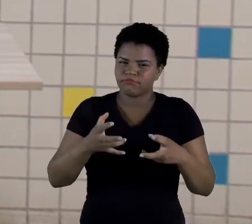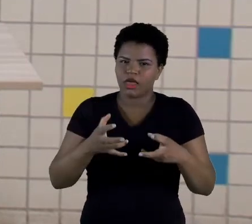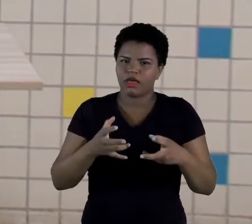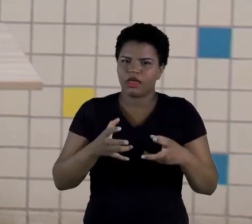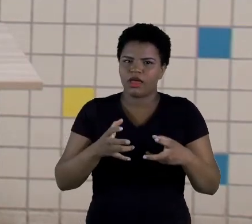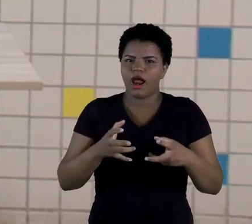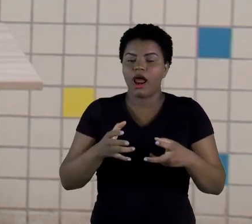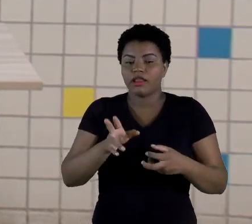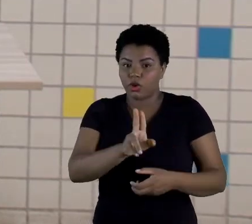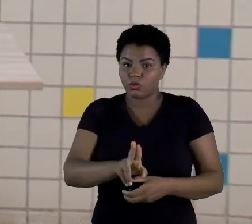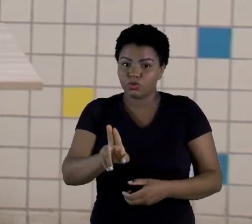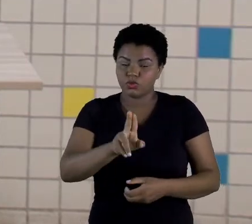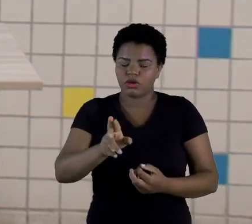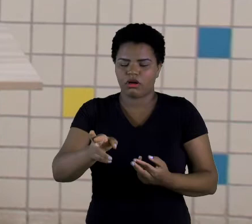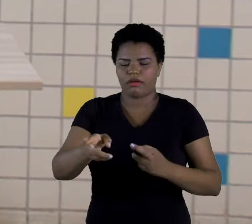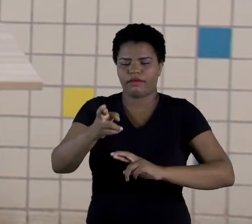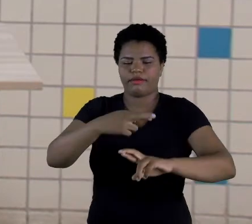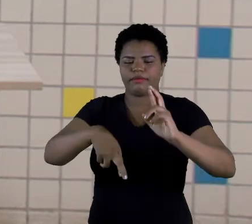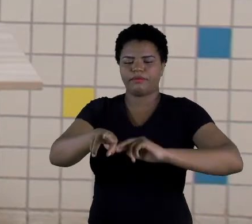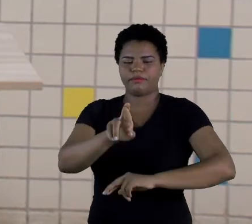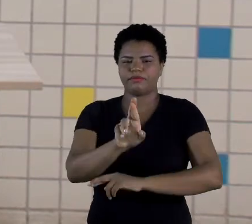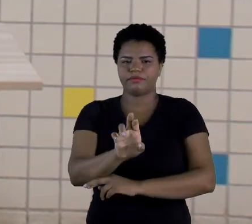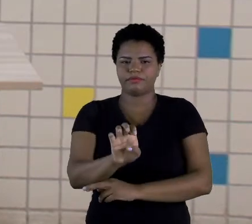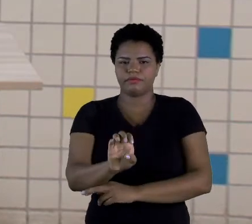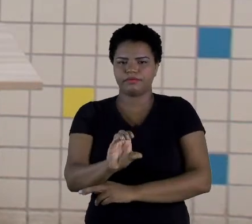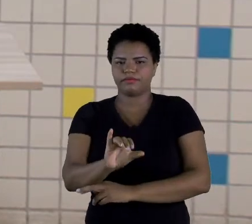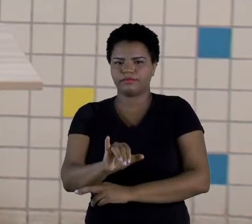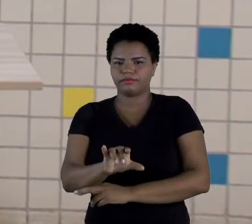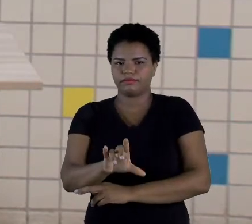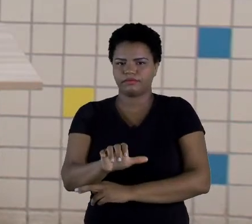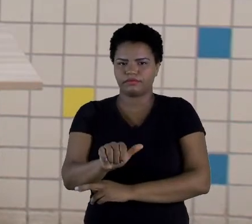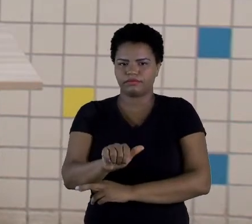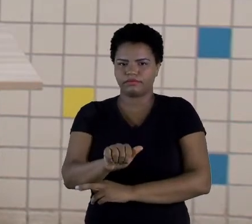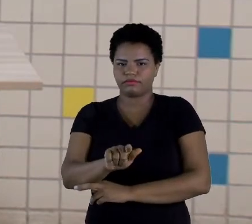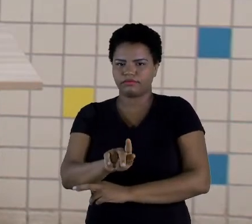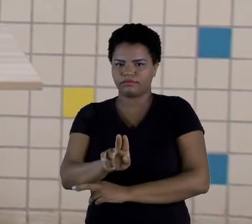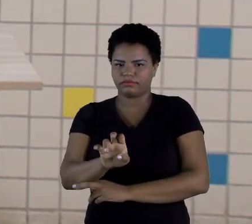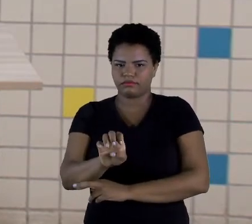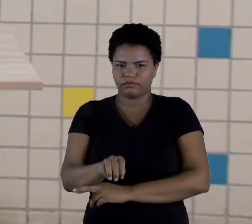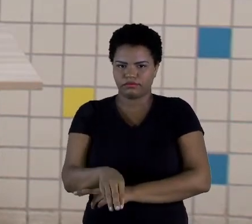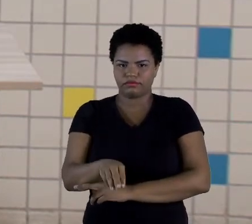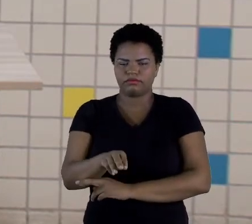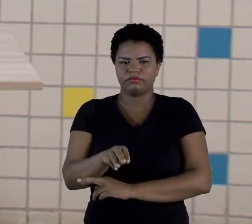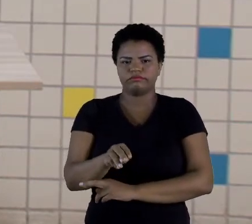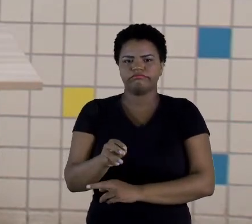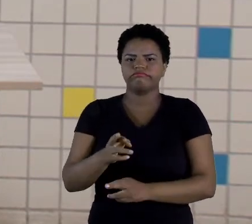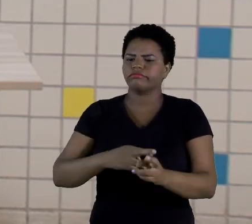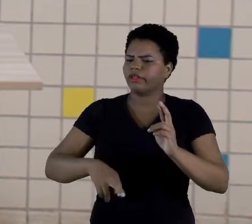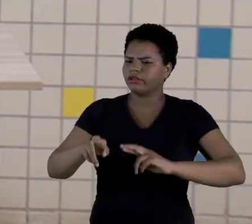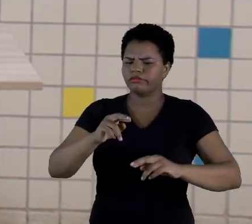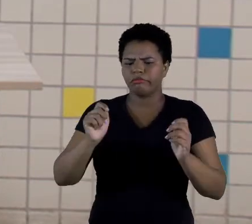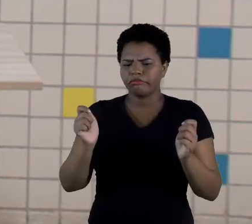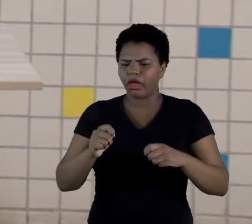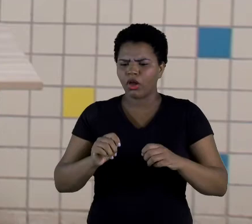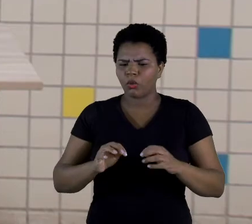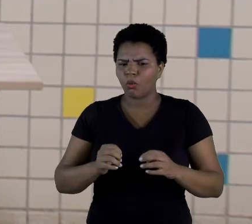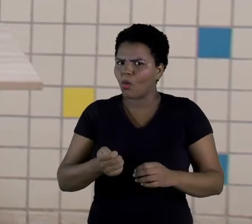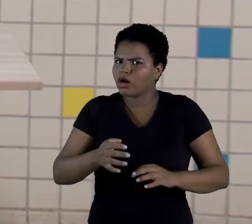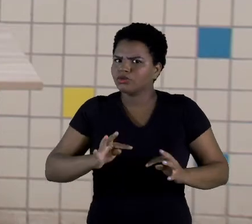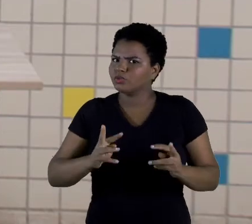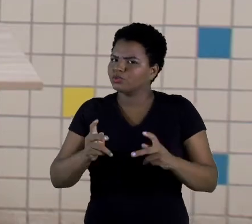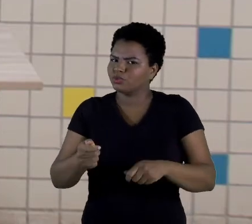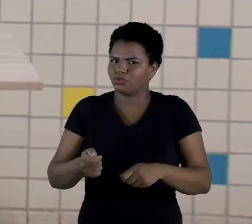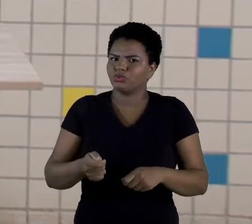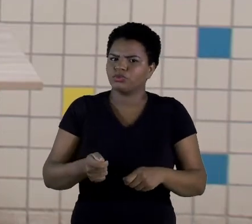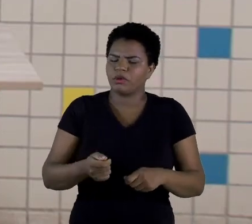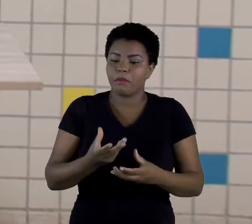da reciclagem, não é mesmo? Nós podemos reciclar praticamente tudo, né? Muita coisa que a